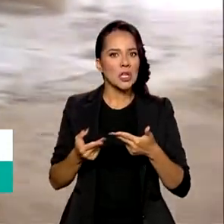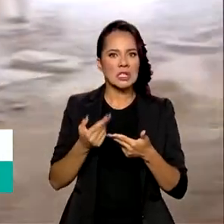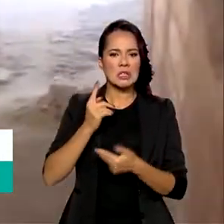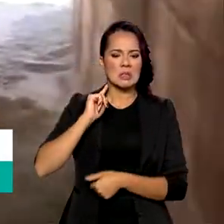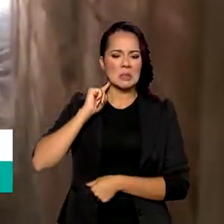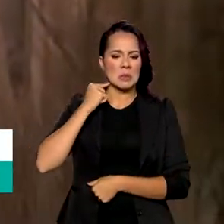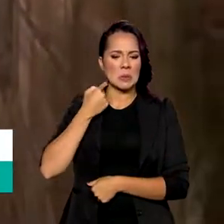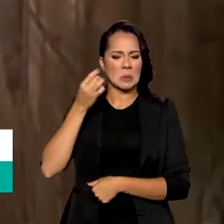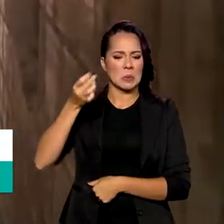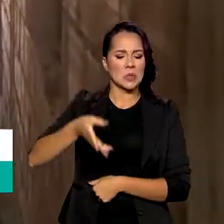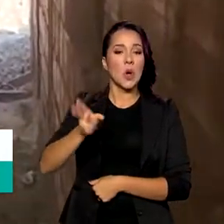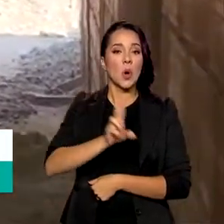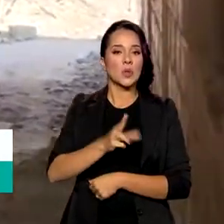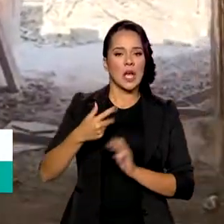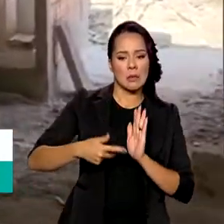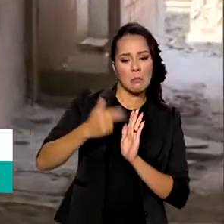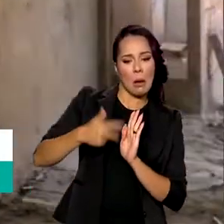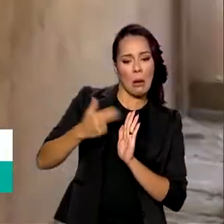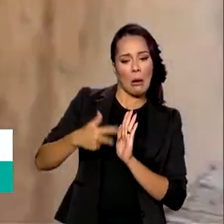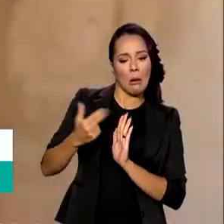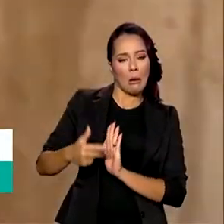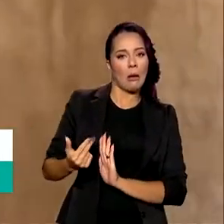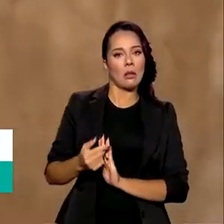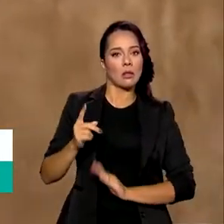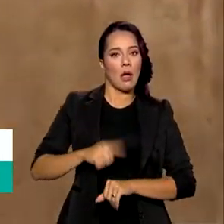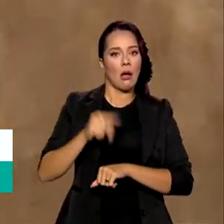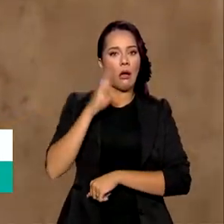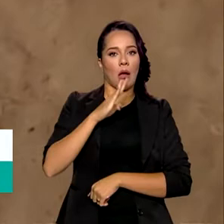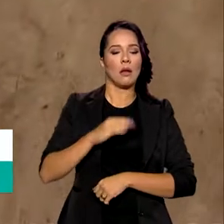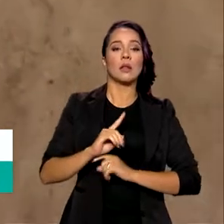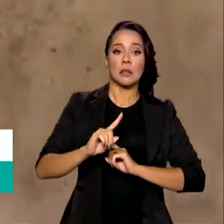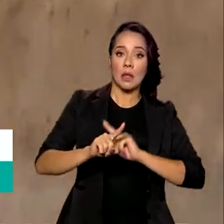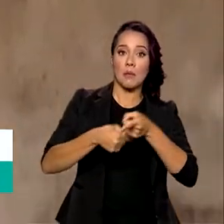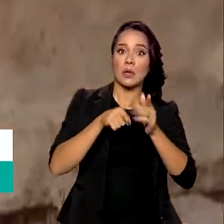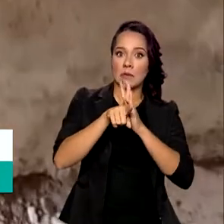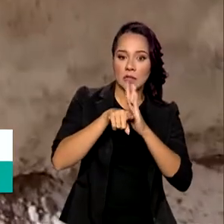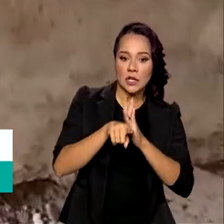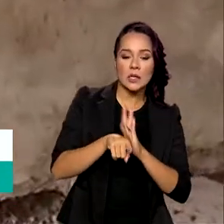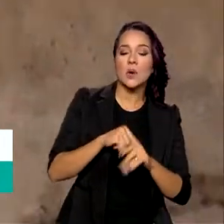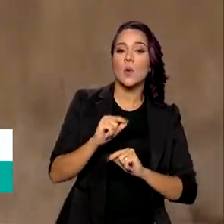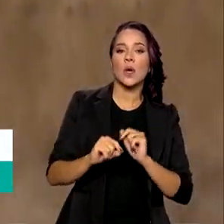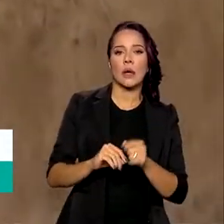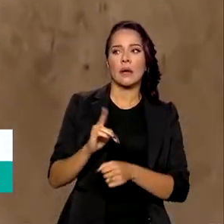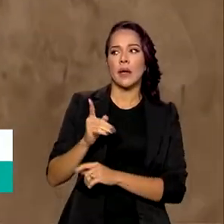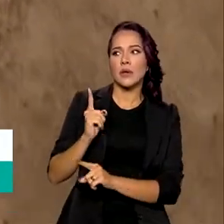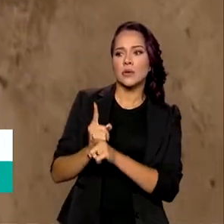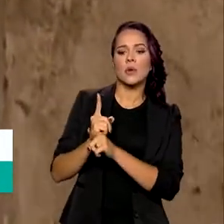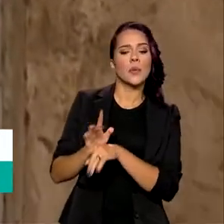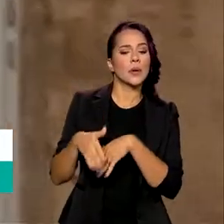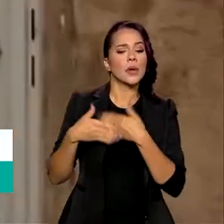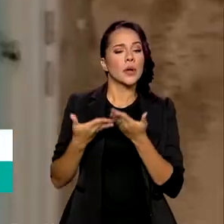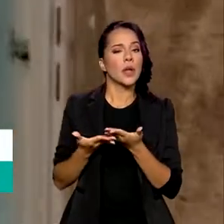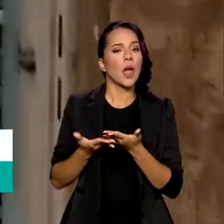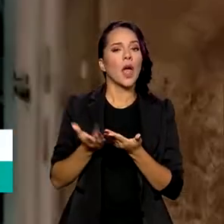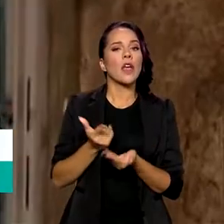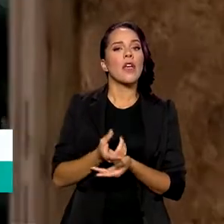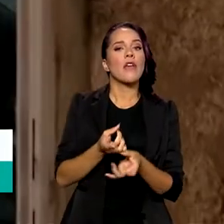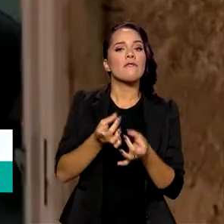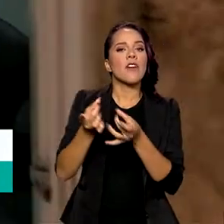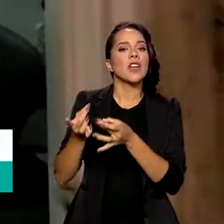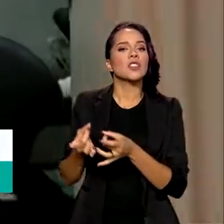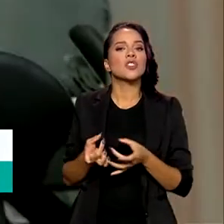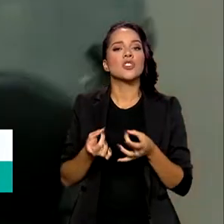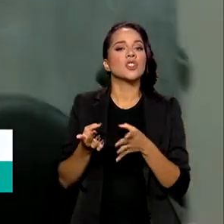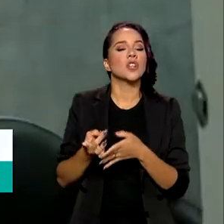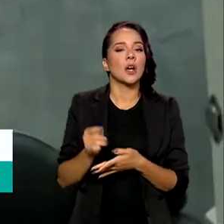que eram utilizados nos procedimentos o próximo passo da investigação é descobrir quais são os traficantes que se